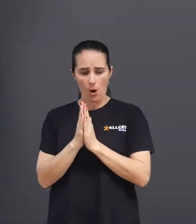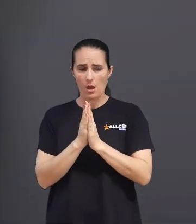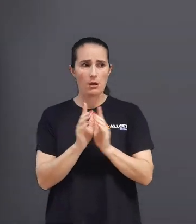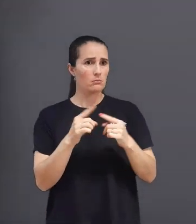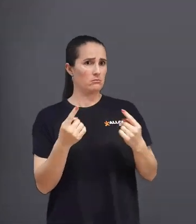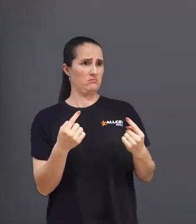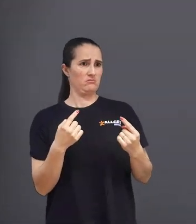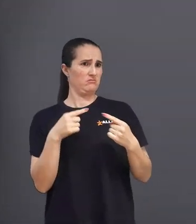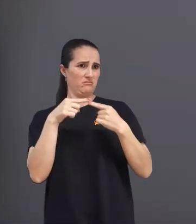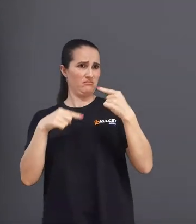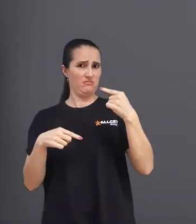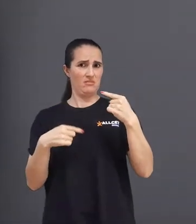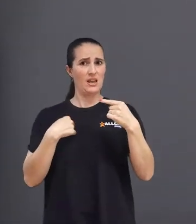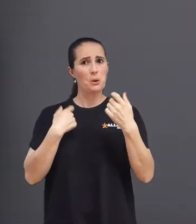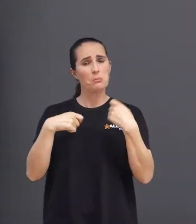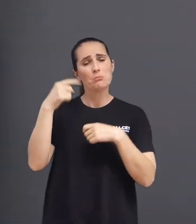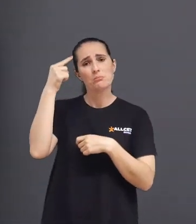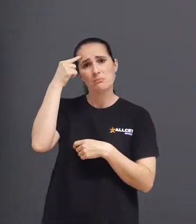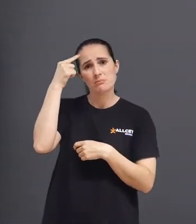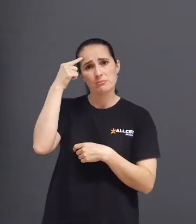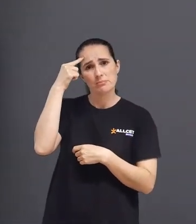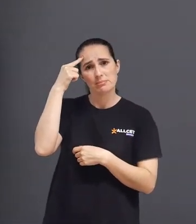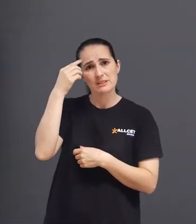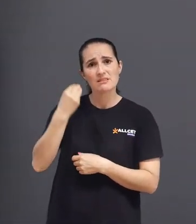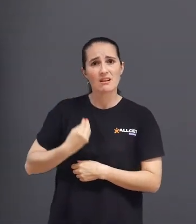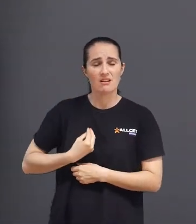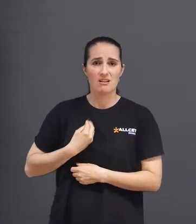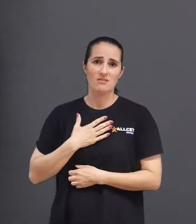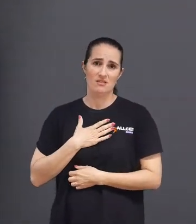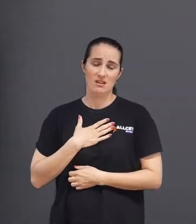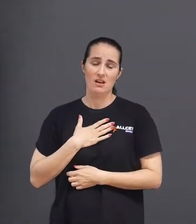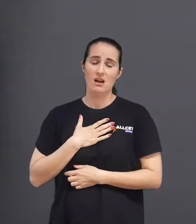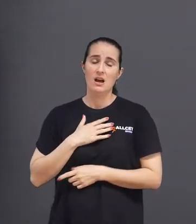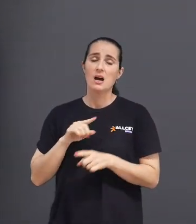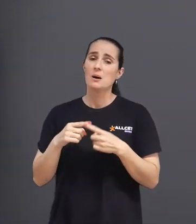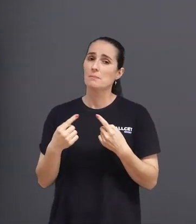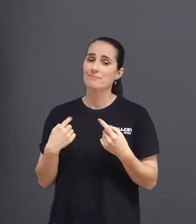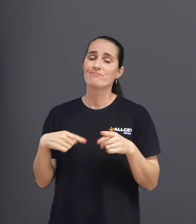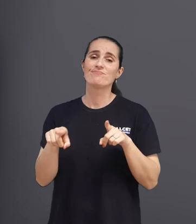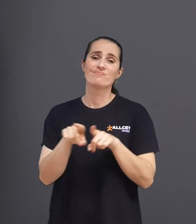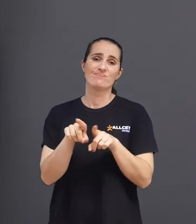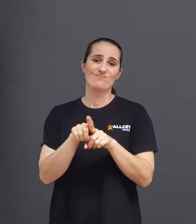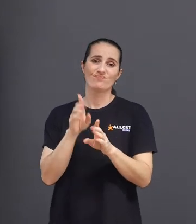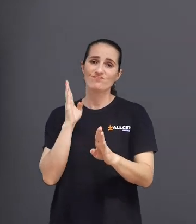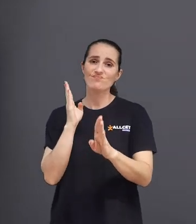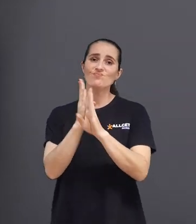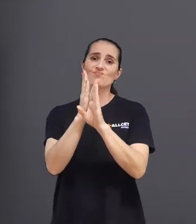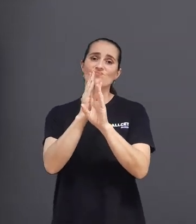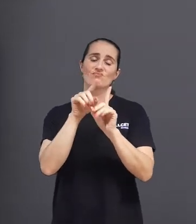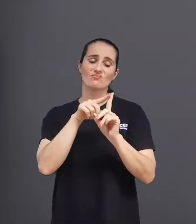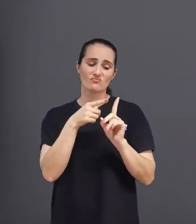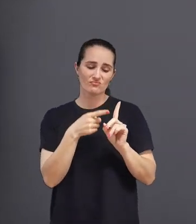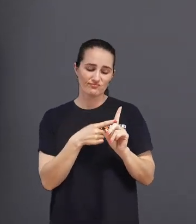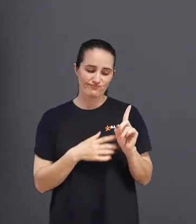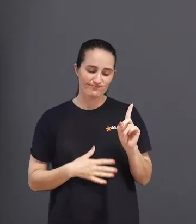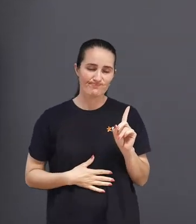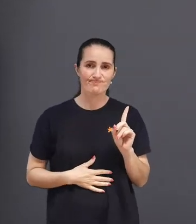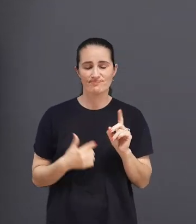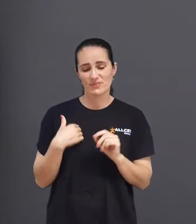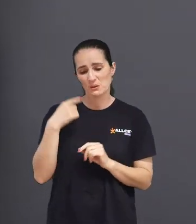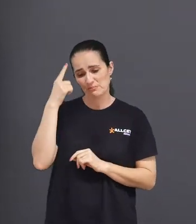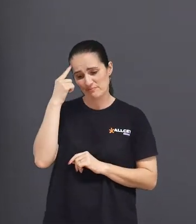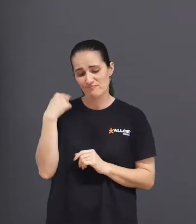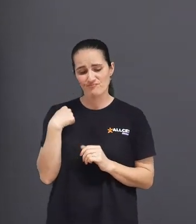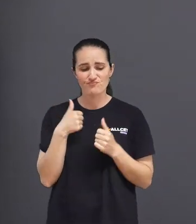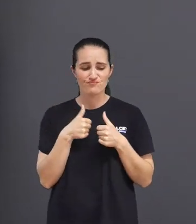outras coisas que estavam vindo há mais tempo. E aí eles me encaminharam para o CAPS, e foi o melhor tratamento da minha vida, assim,